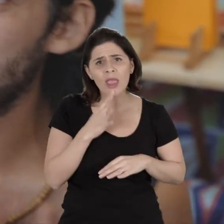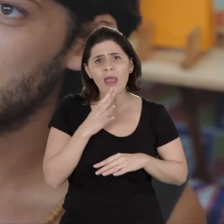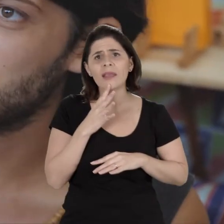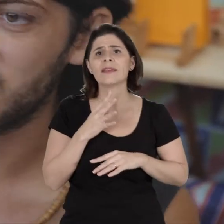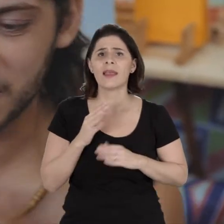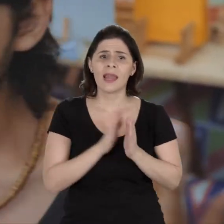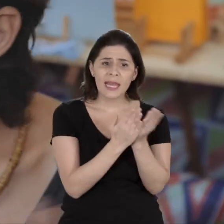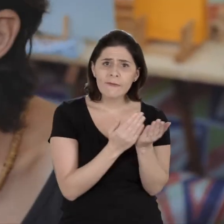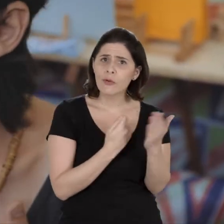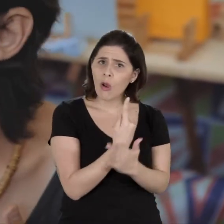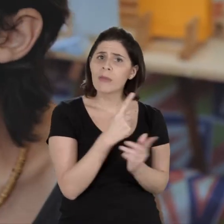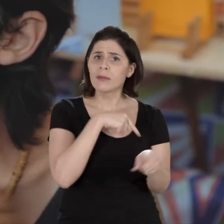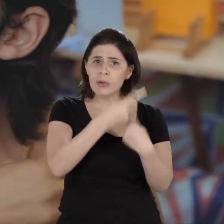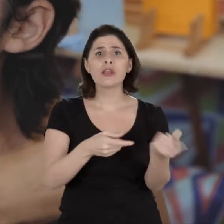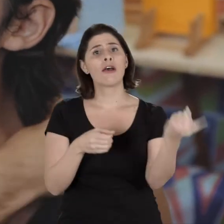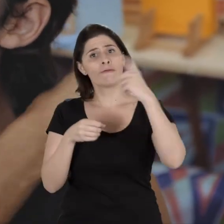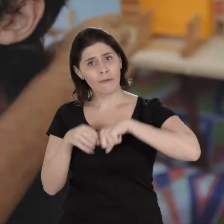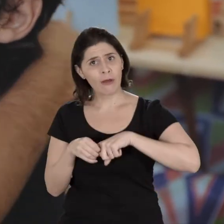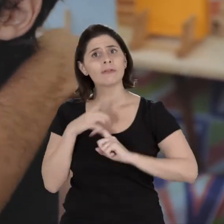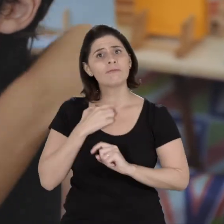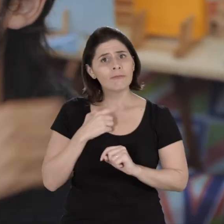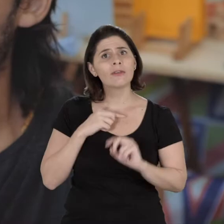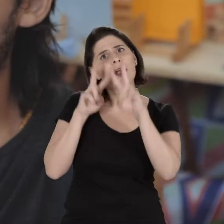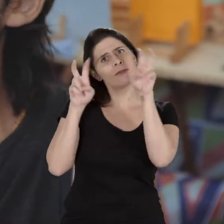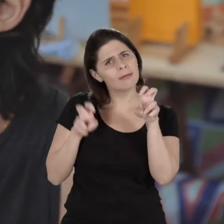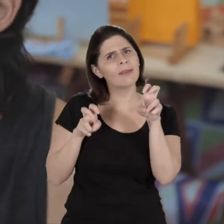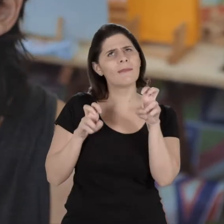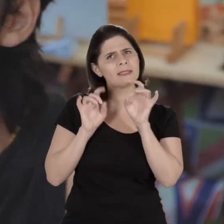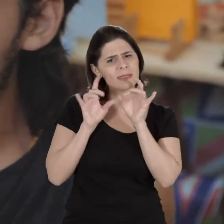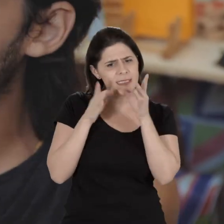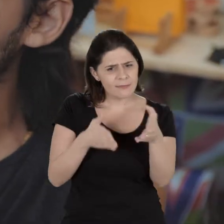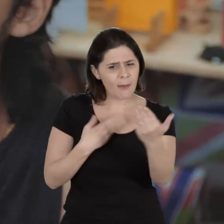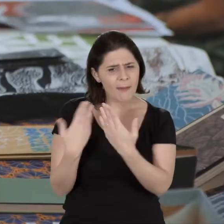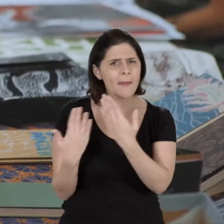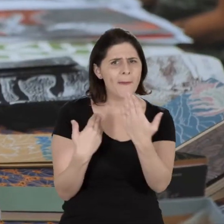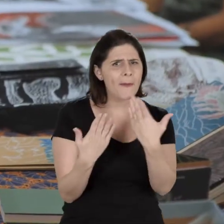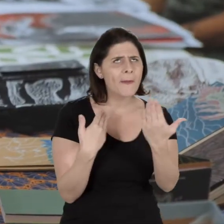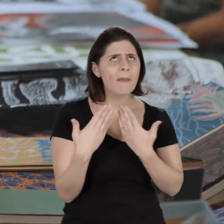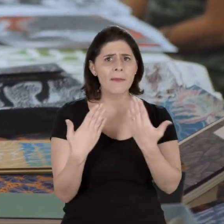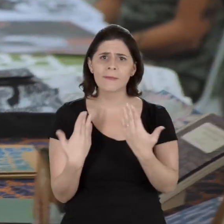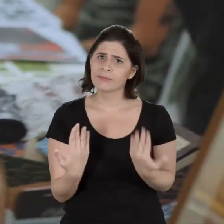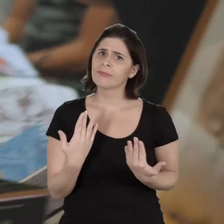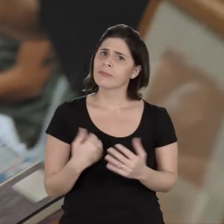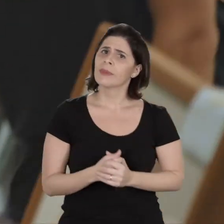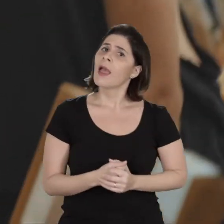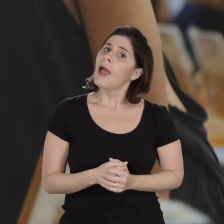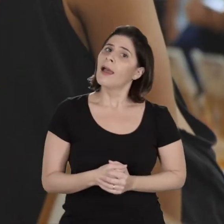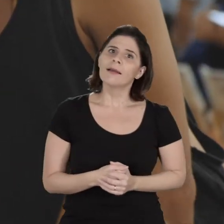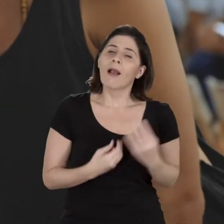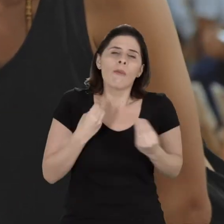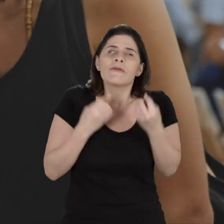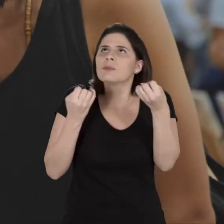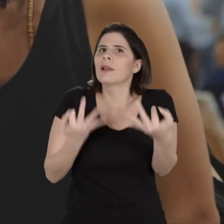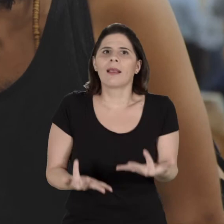voltaram, já leram, às vezes querem trocar alguma ideia específica. Às vezes devolvem com outro livro que fizeram. Essa é uma coisa que é